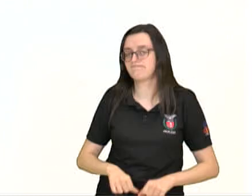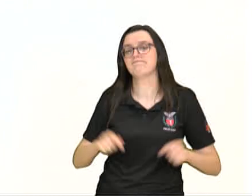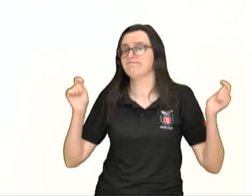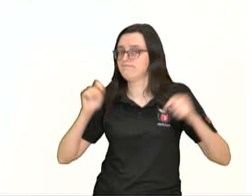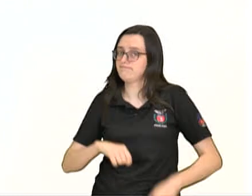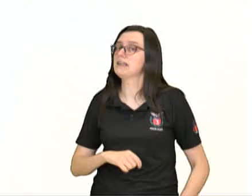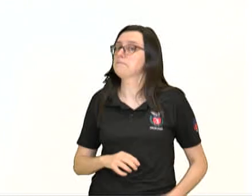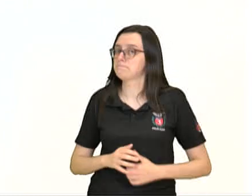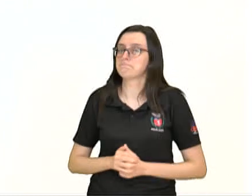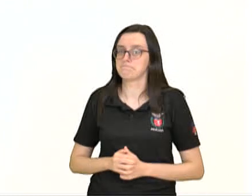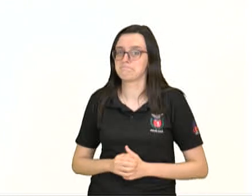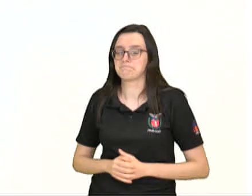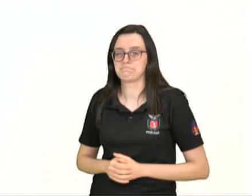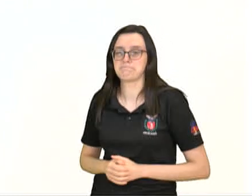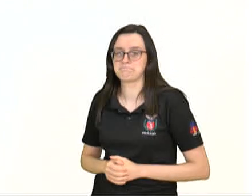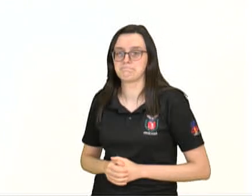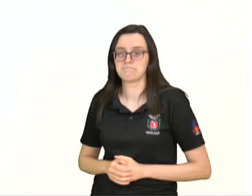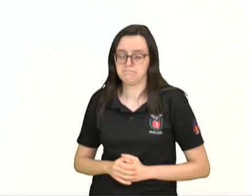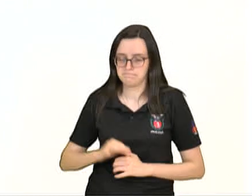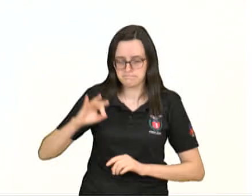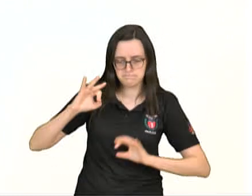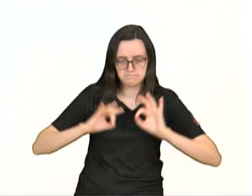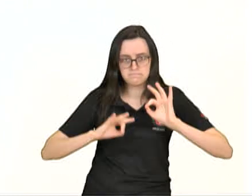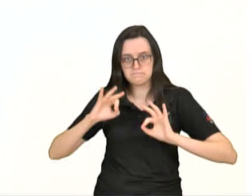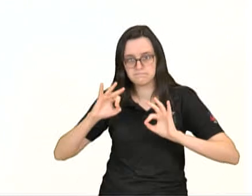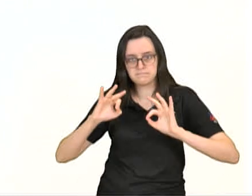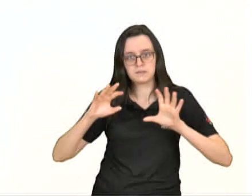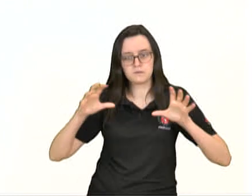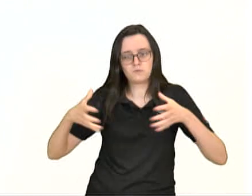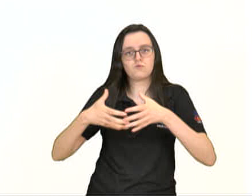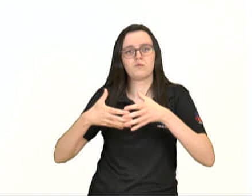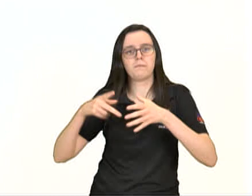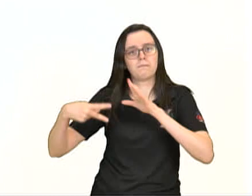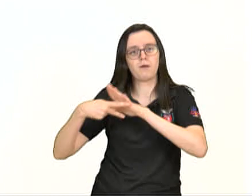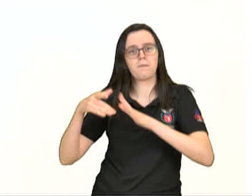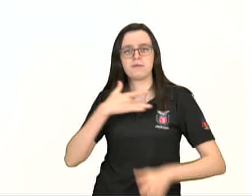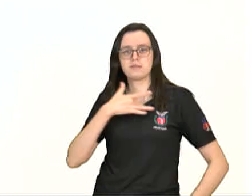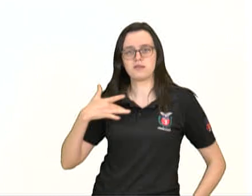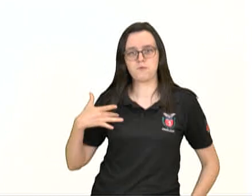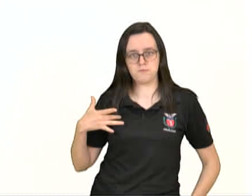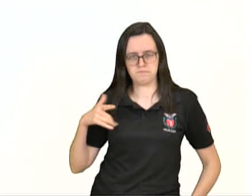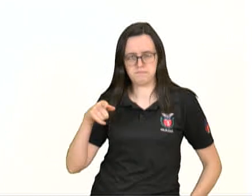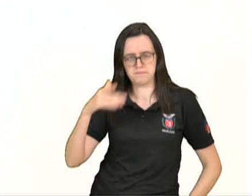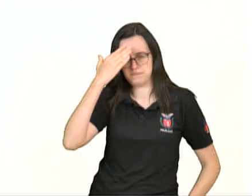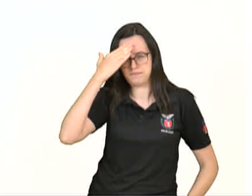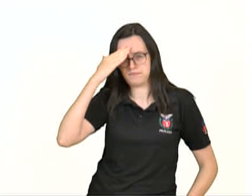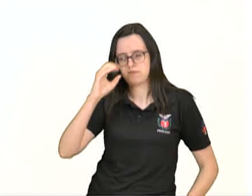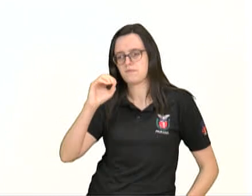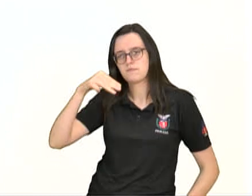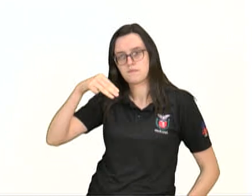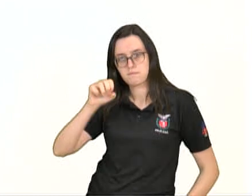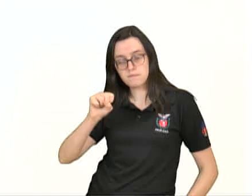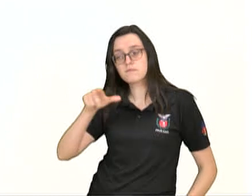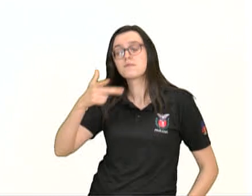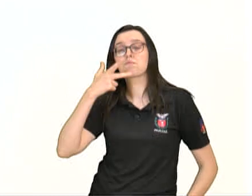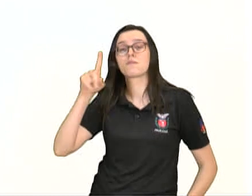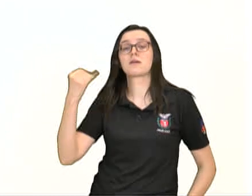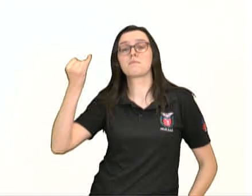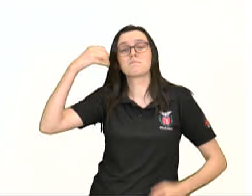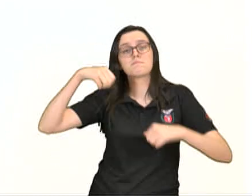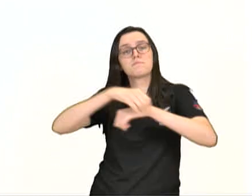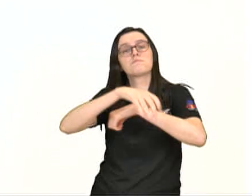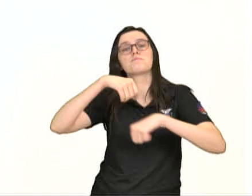Presta atenção nisso. A Organização Mundial da Saúde recomenda a ingestão diária